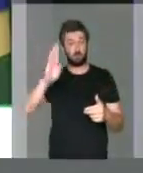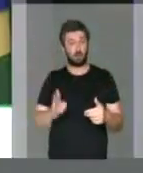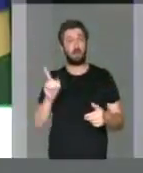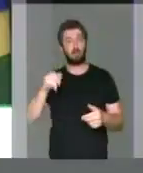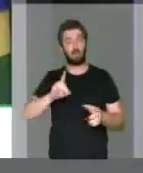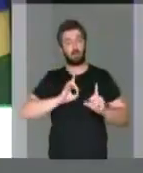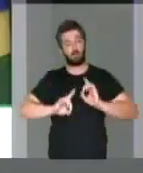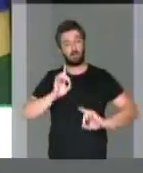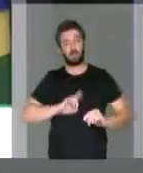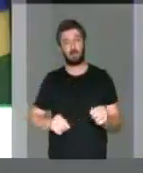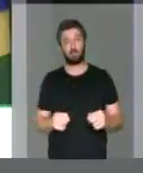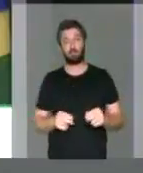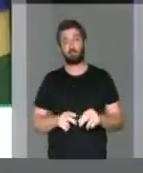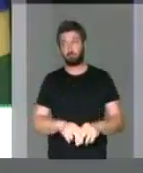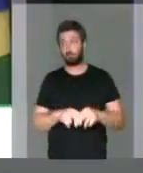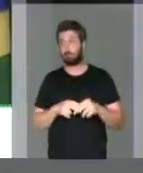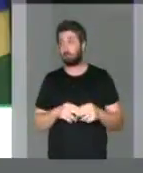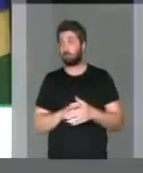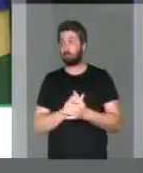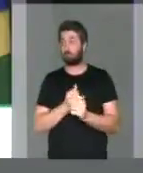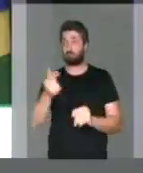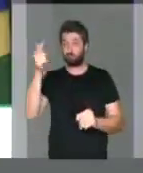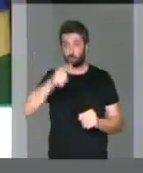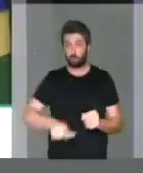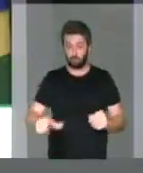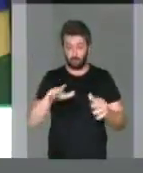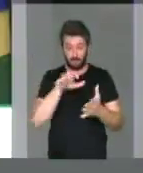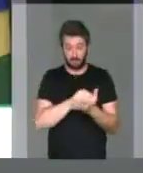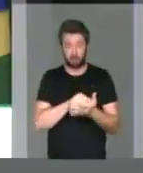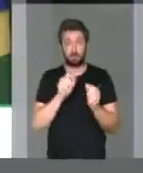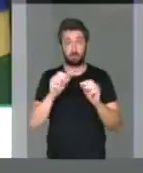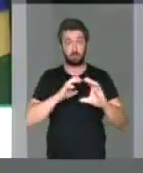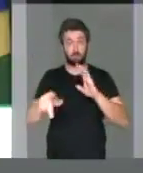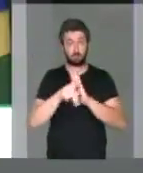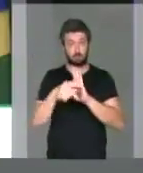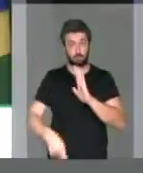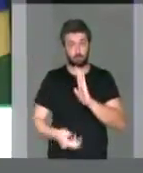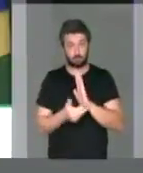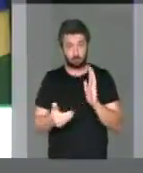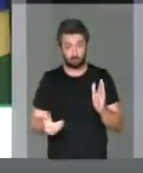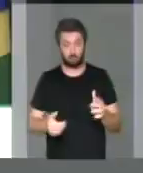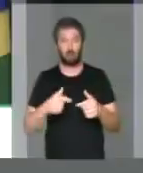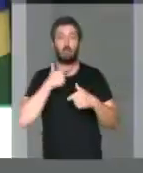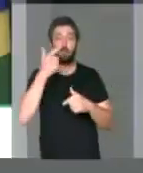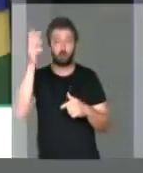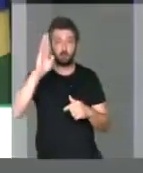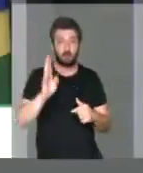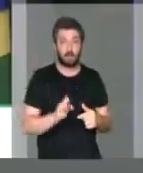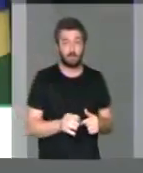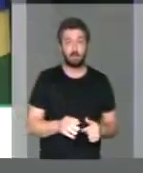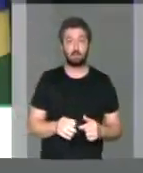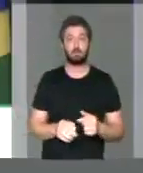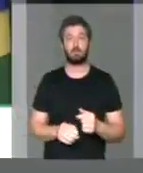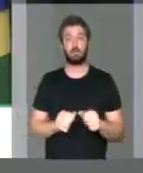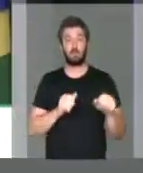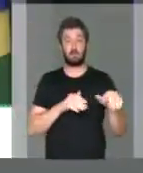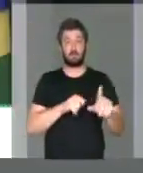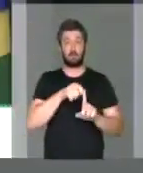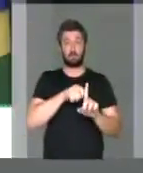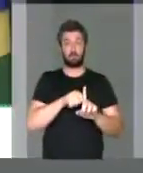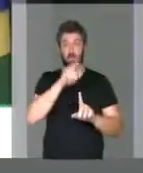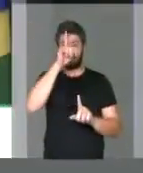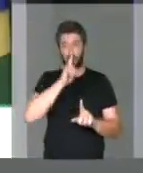é a depressão. Portanto, quero mais uma vez registrar nos meios de comunicação desta casa, na Voz do Brasil, que setembro